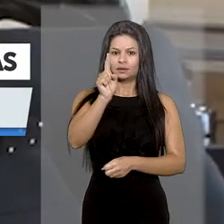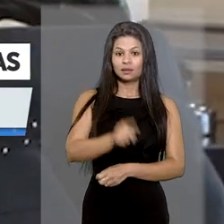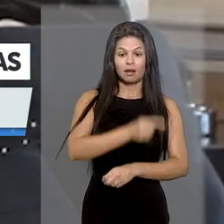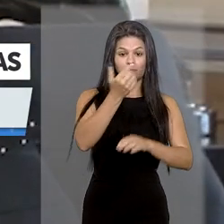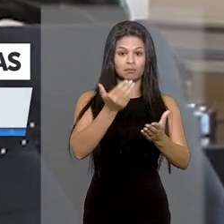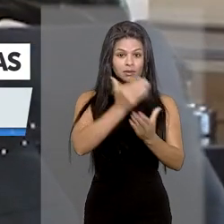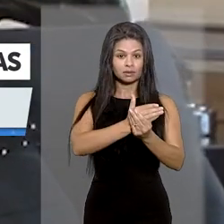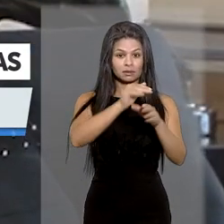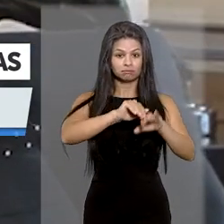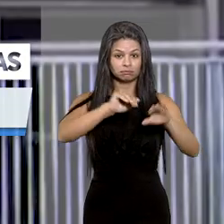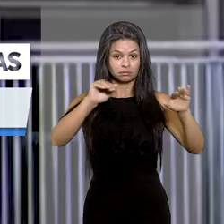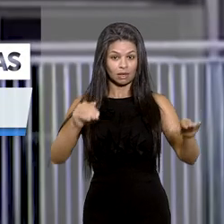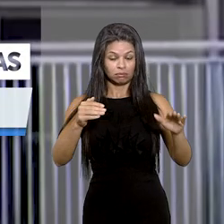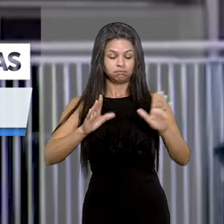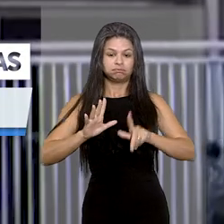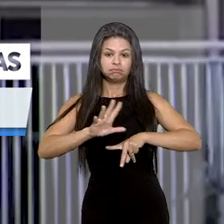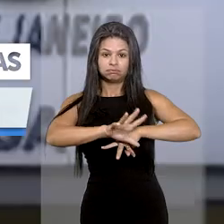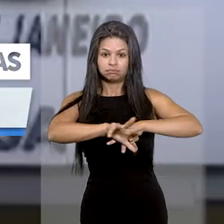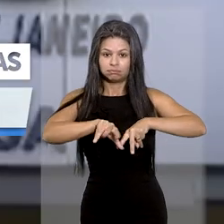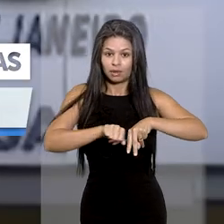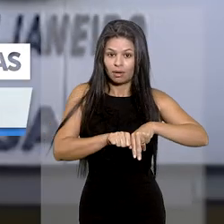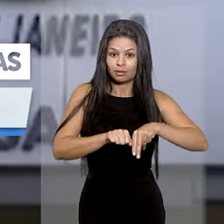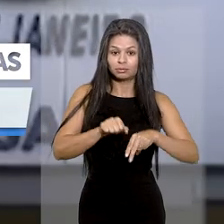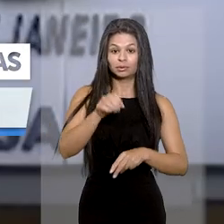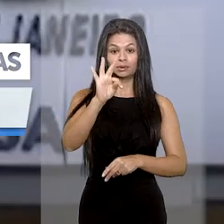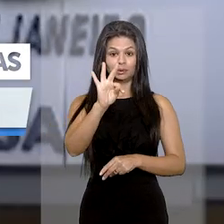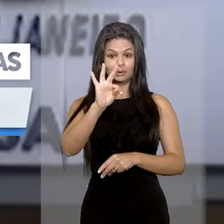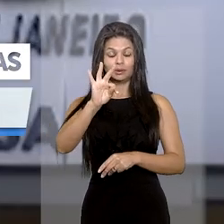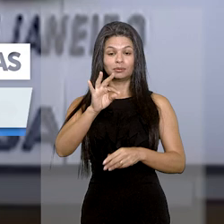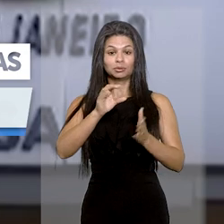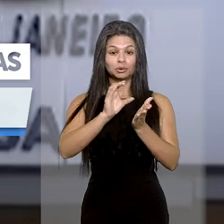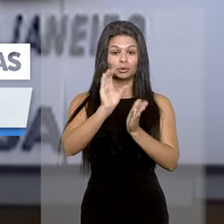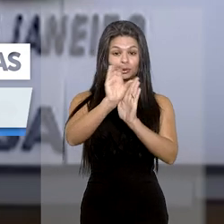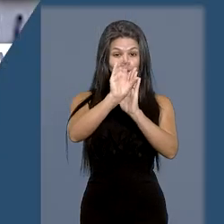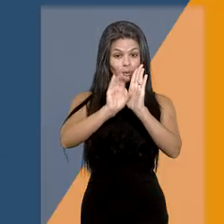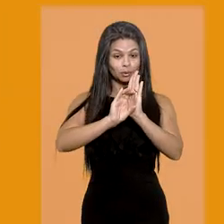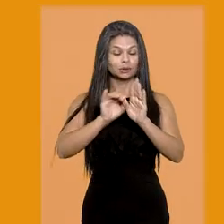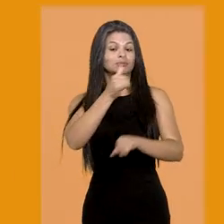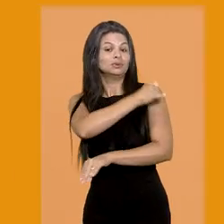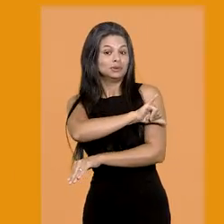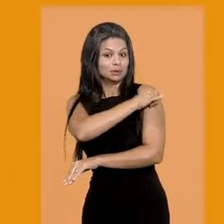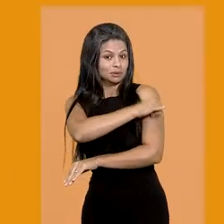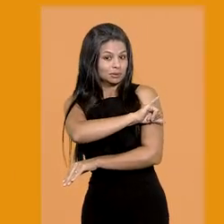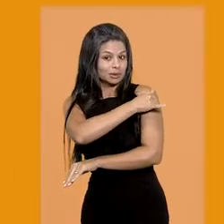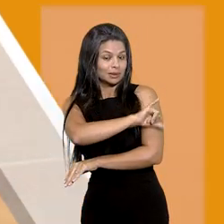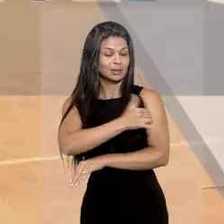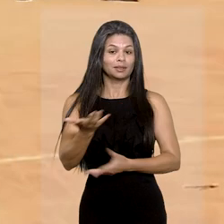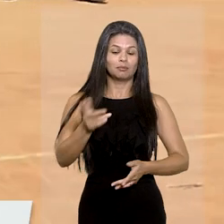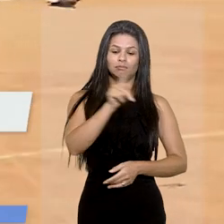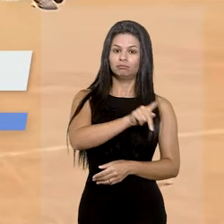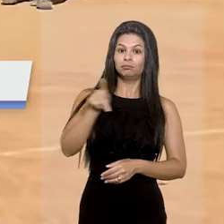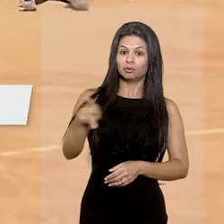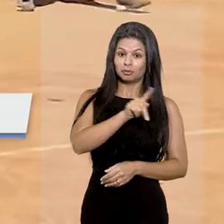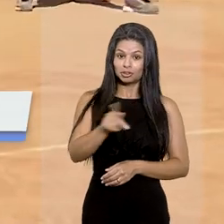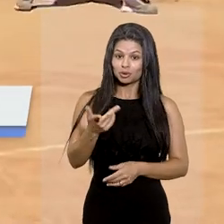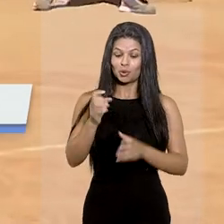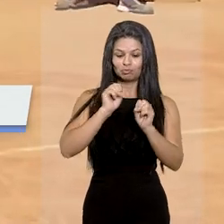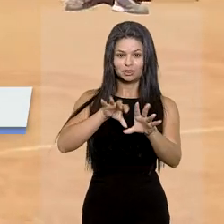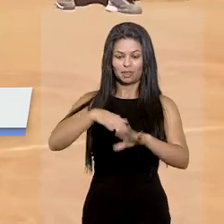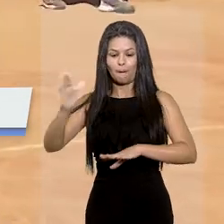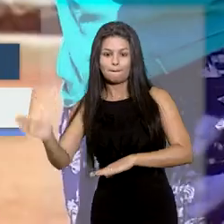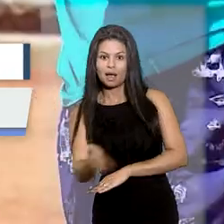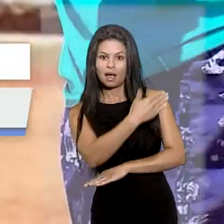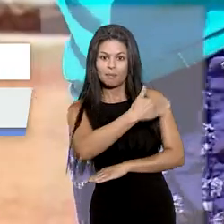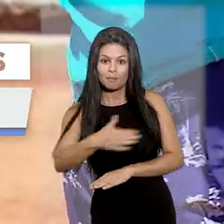desmembramento de processo sobre corrupção no Tribunal de Contas do Estado do Rio de Janeiro professor de Tênis